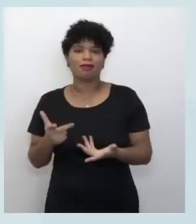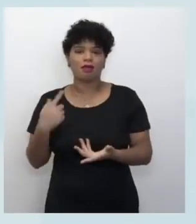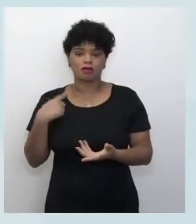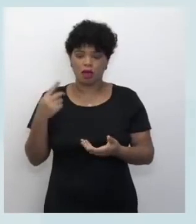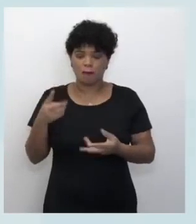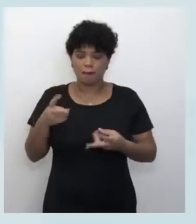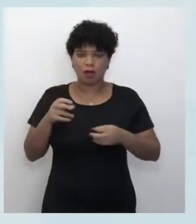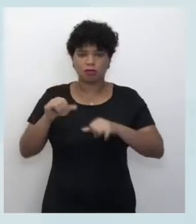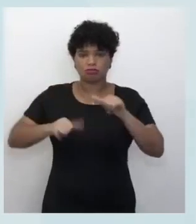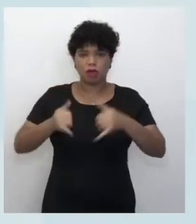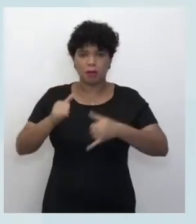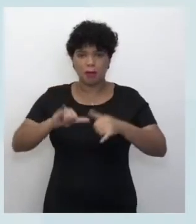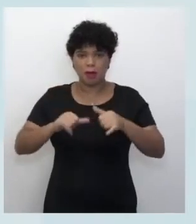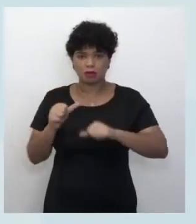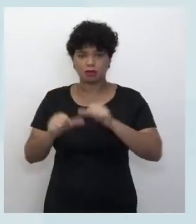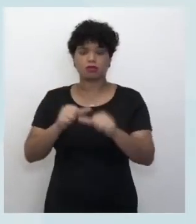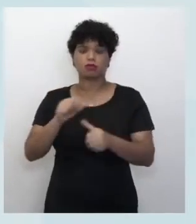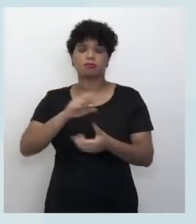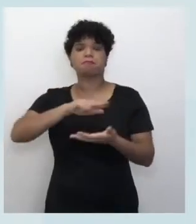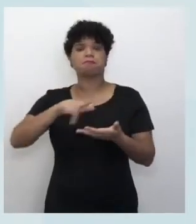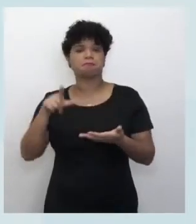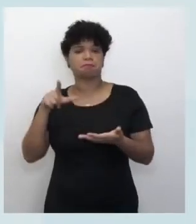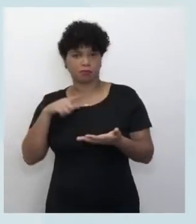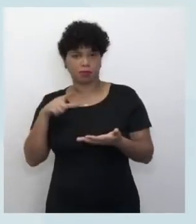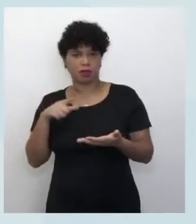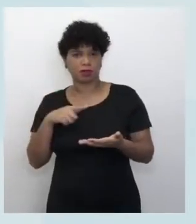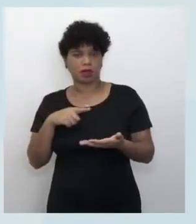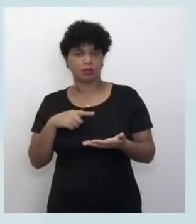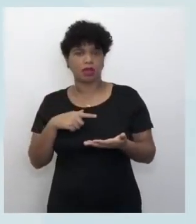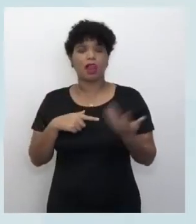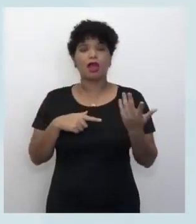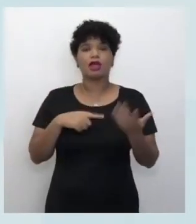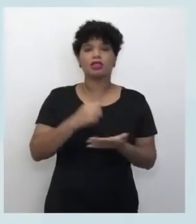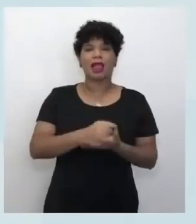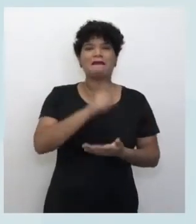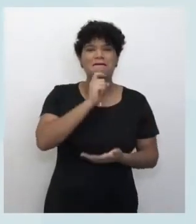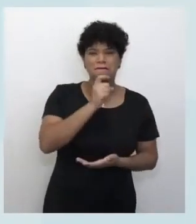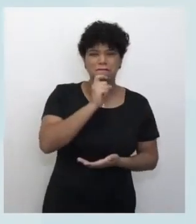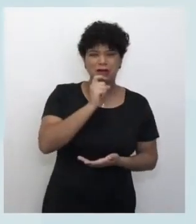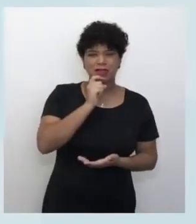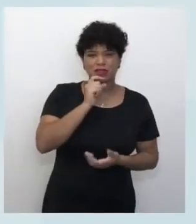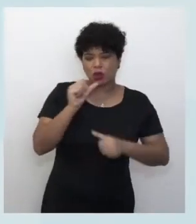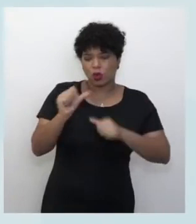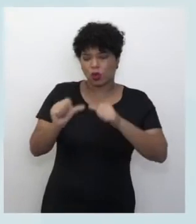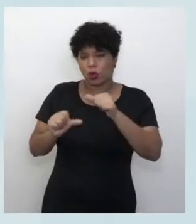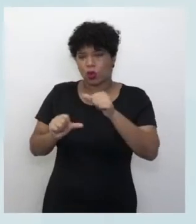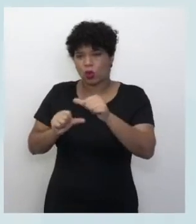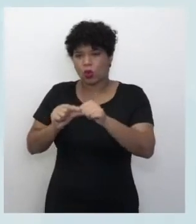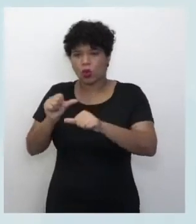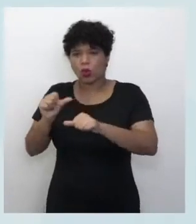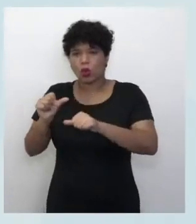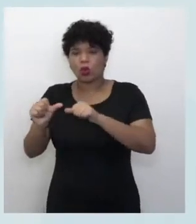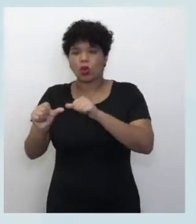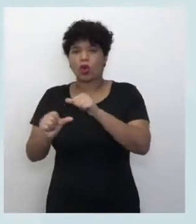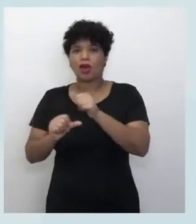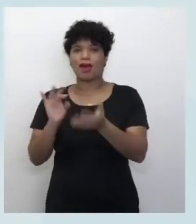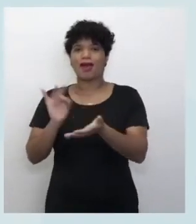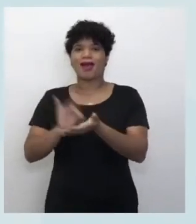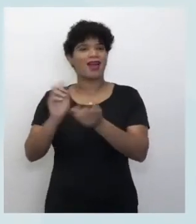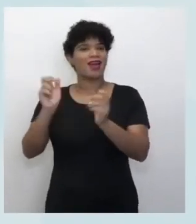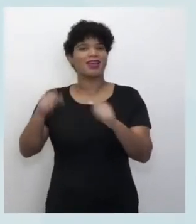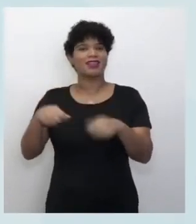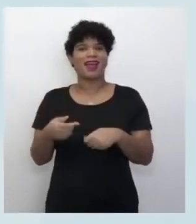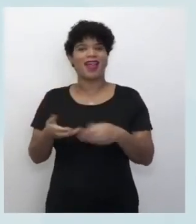química, certo? Uma transformação da matéria. A partir do momento que a banana ela está totalmente formada, ok?